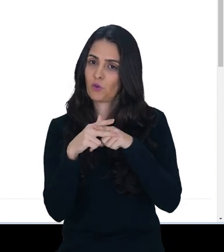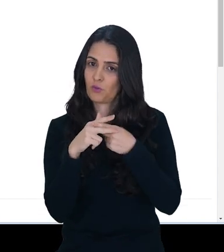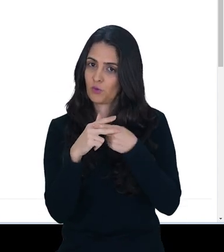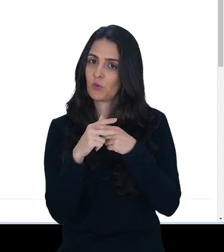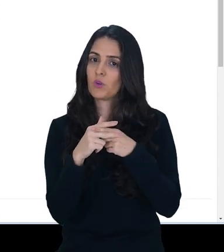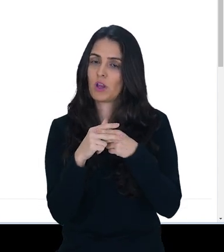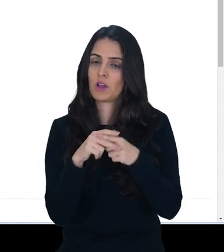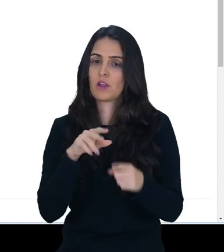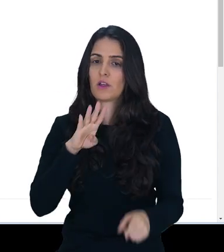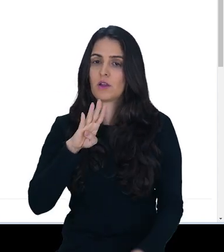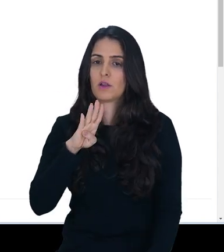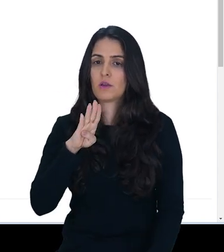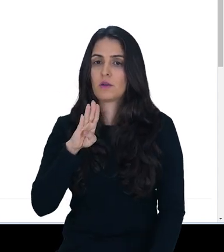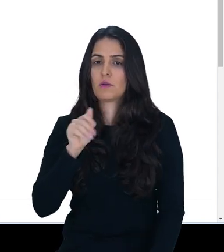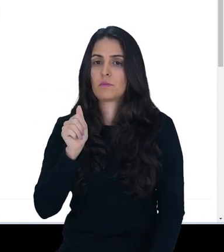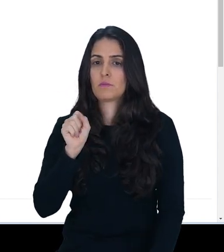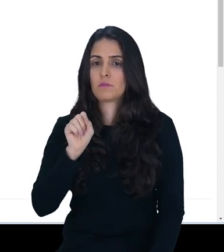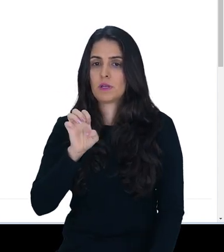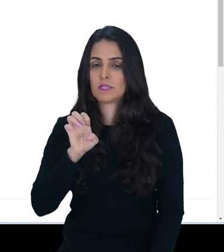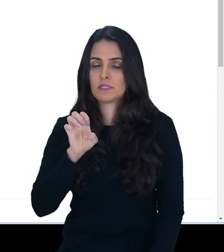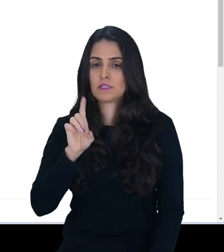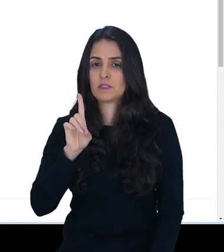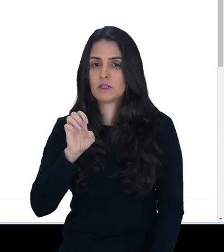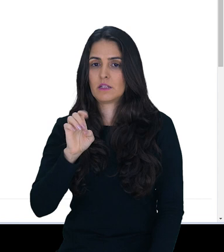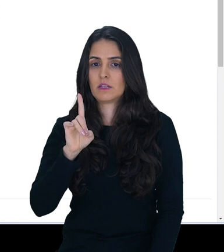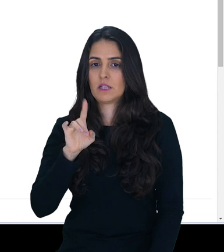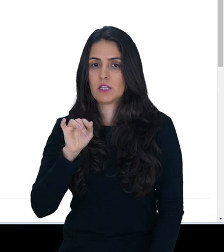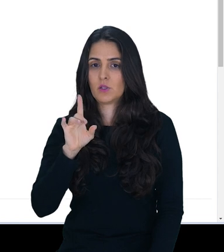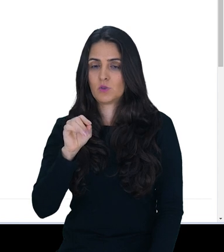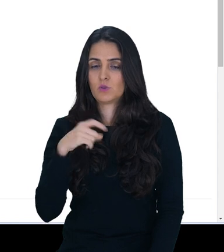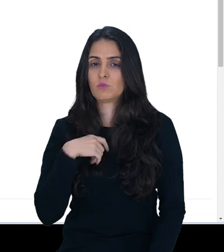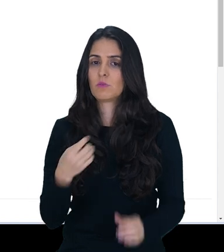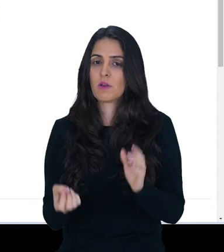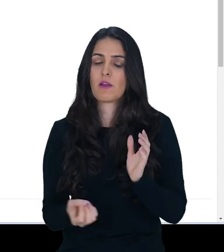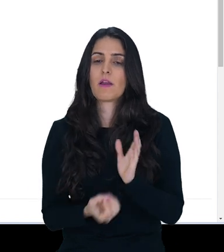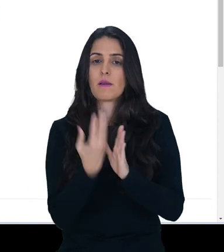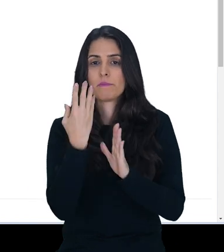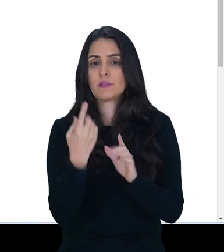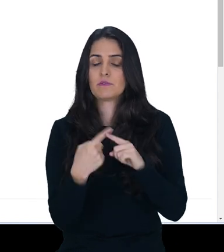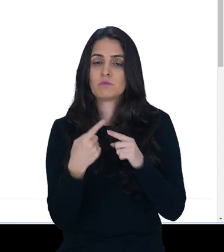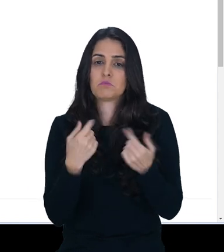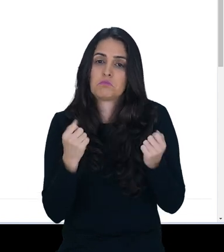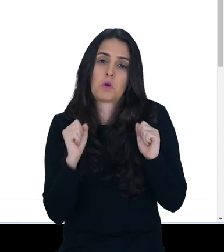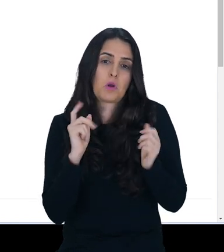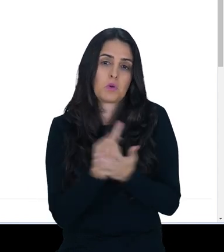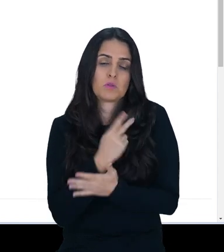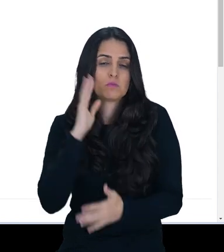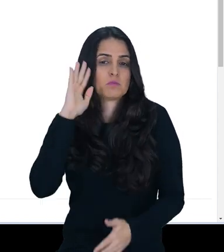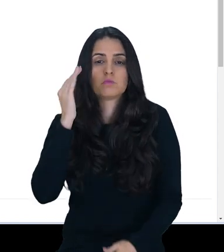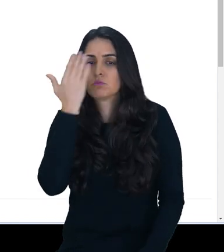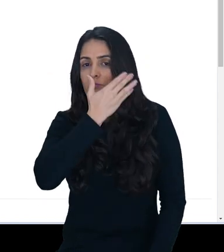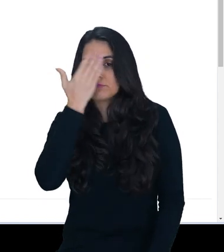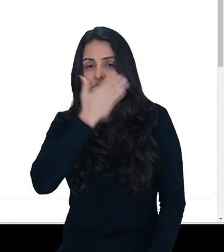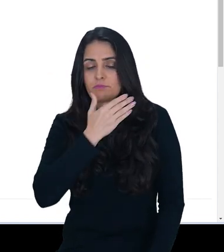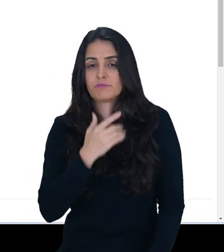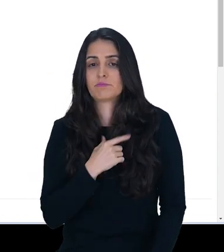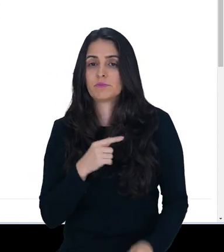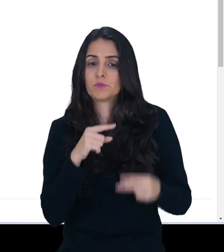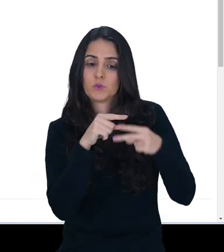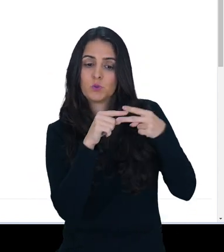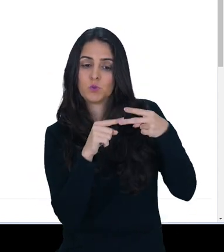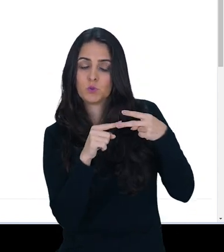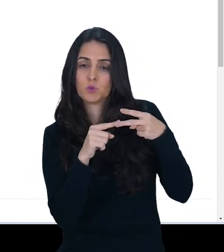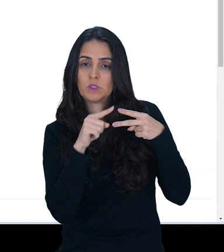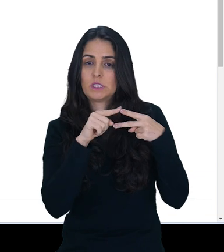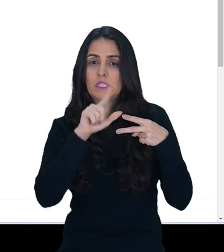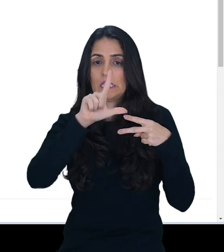configurar isso na nossa base de dados para aparecer desta forma se não pode nem aparecer o usuário Então eu tenho dois modelos